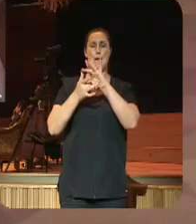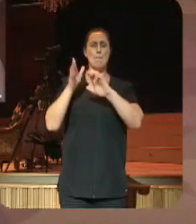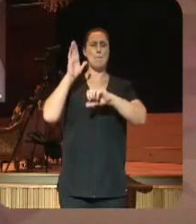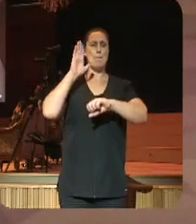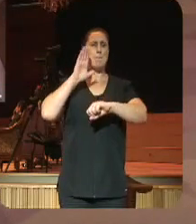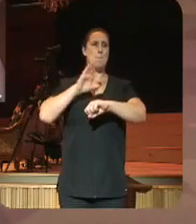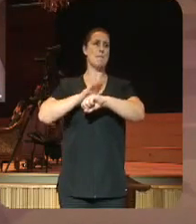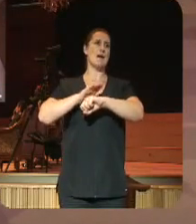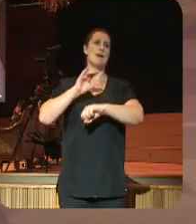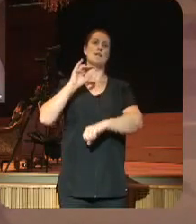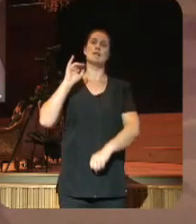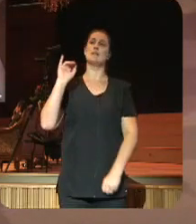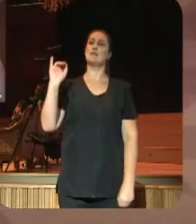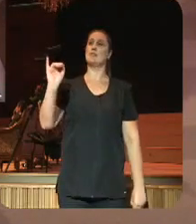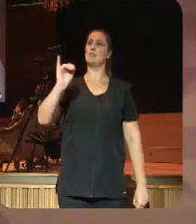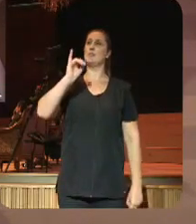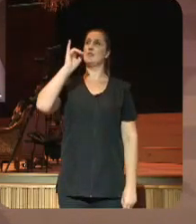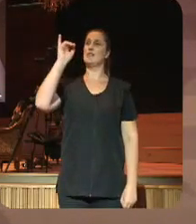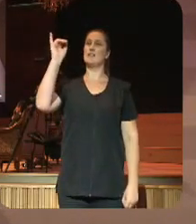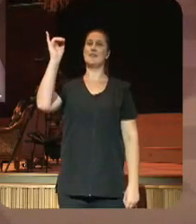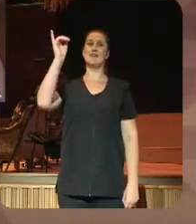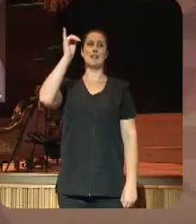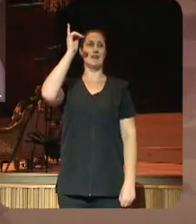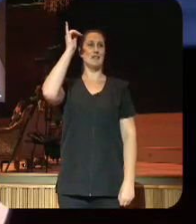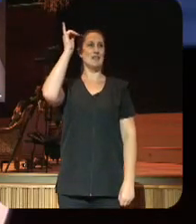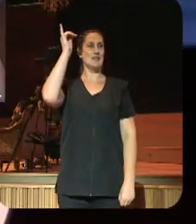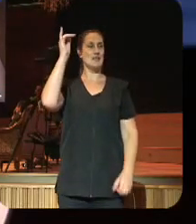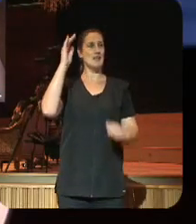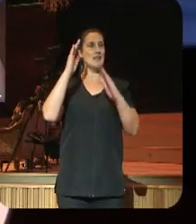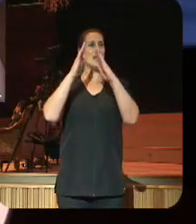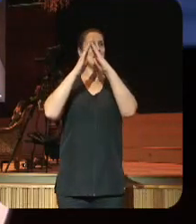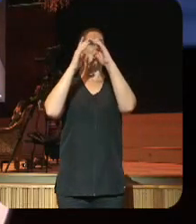se inaugura aqui dentro da gente.